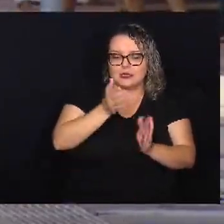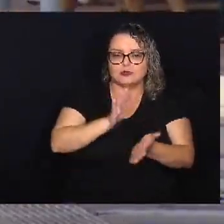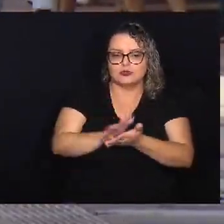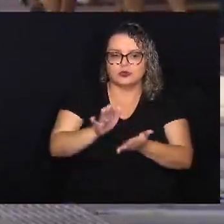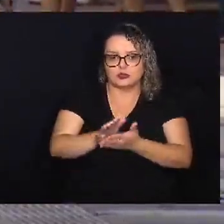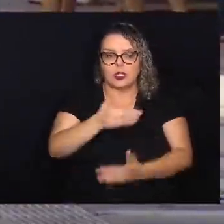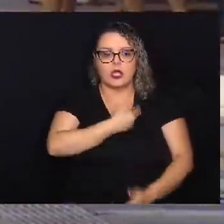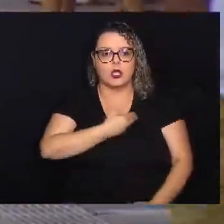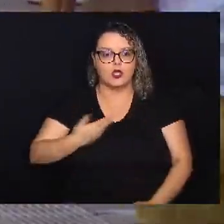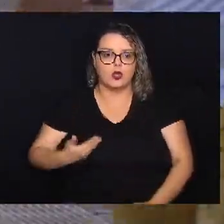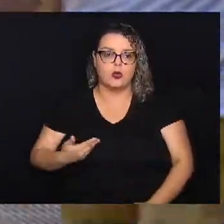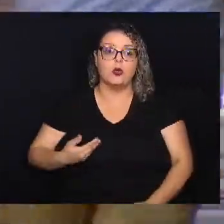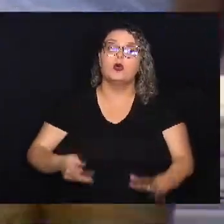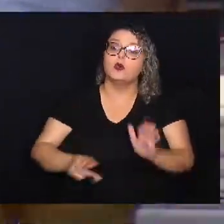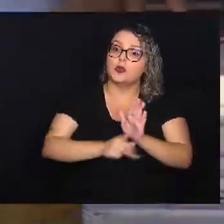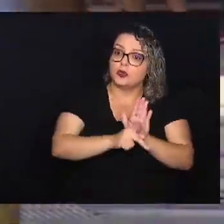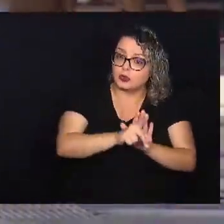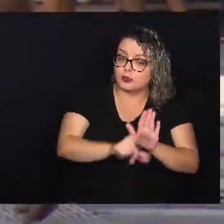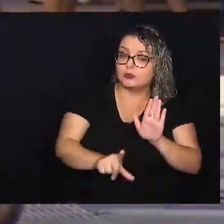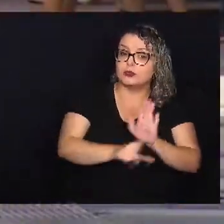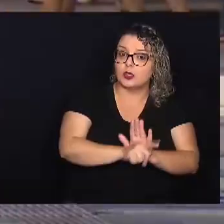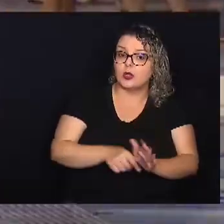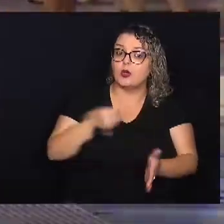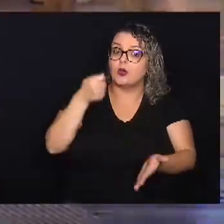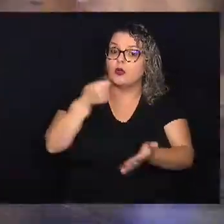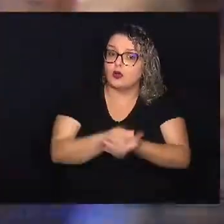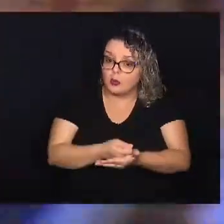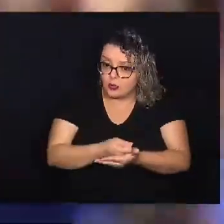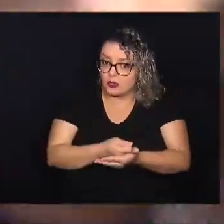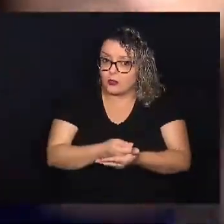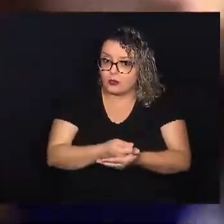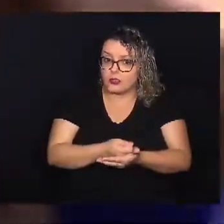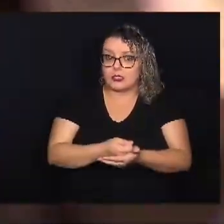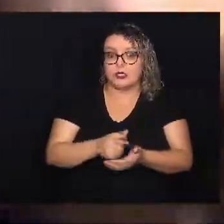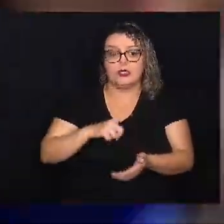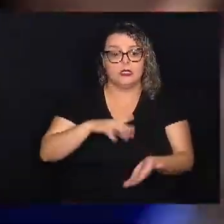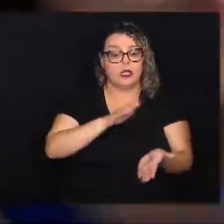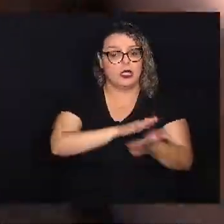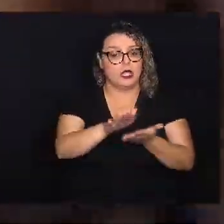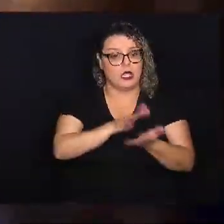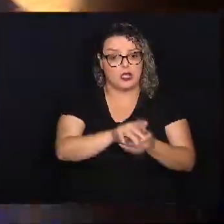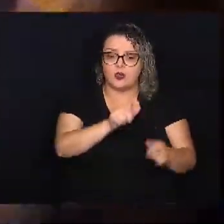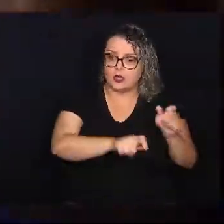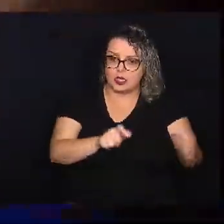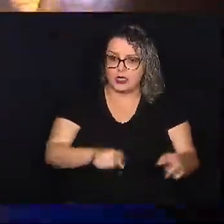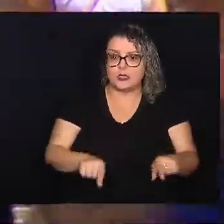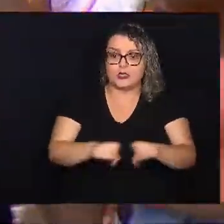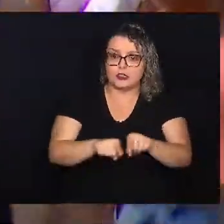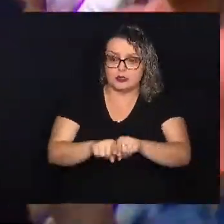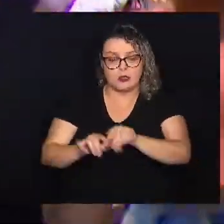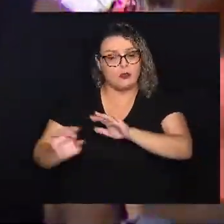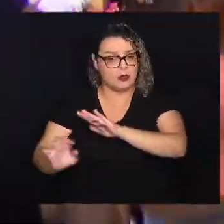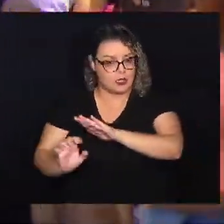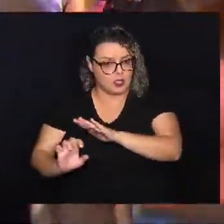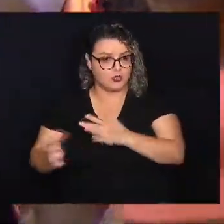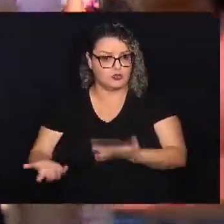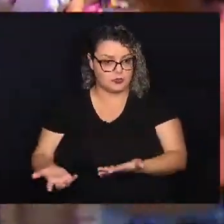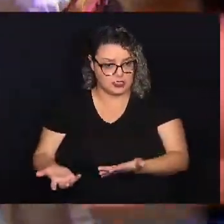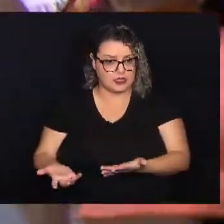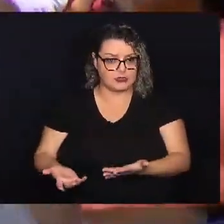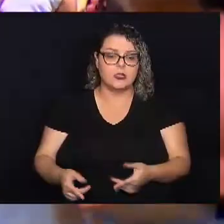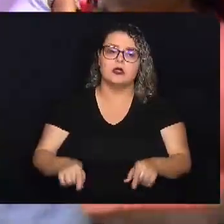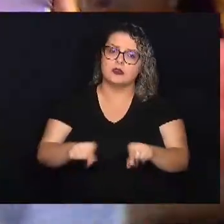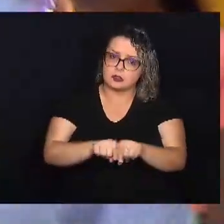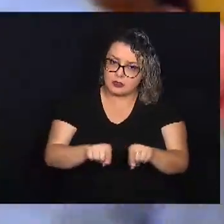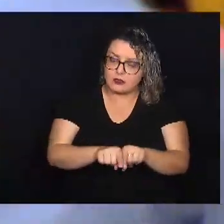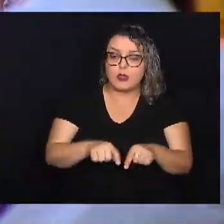os projetos de lei que criam obrigações e geram custos às pessoas naturais e jurídicas também